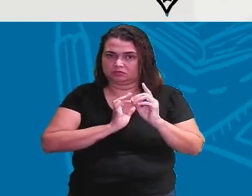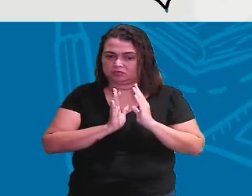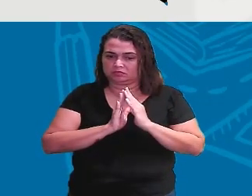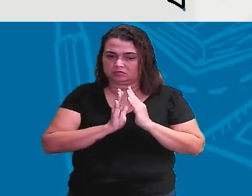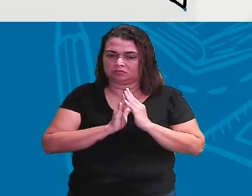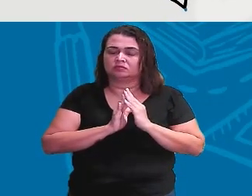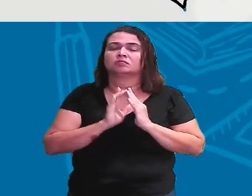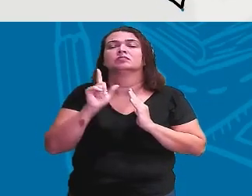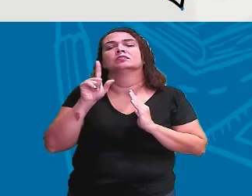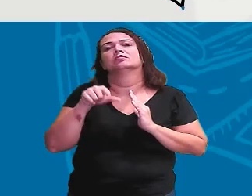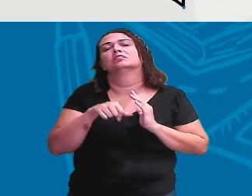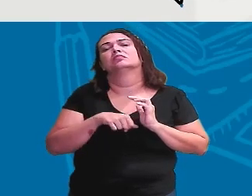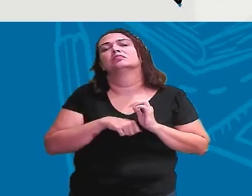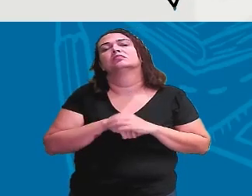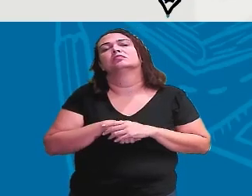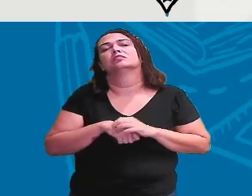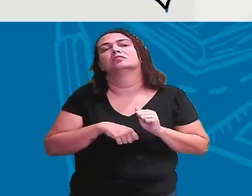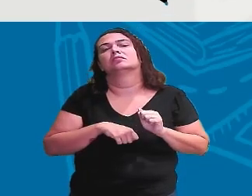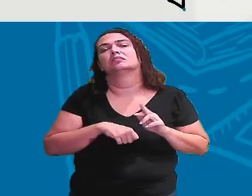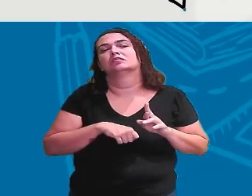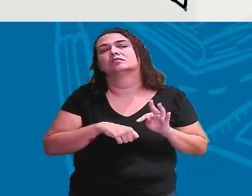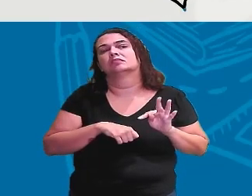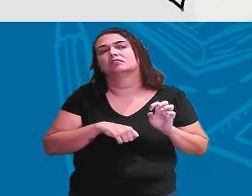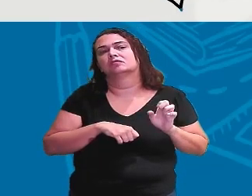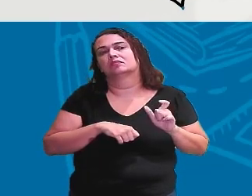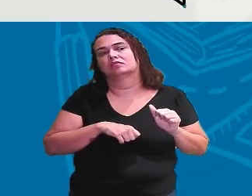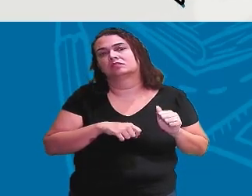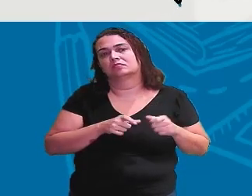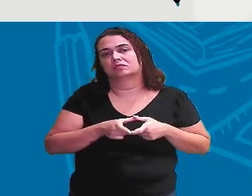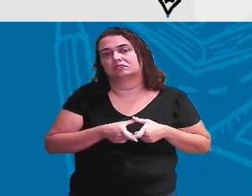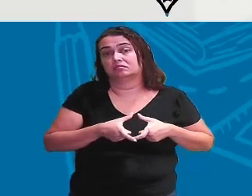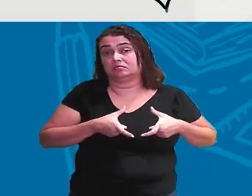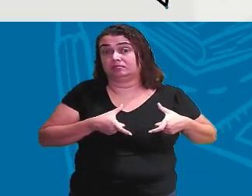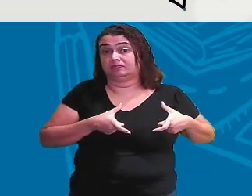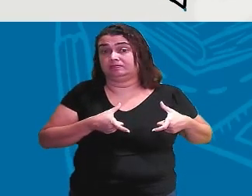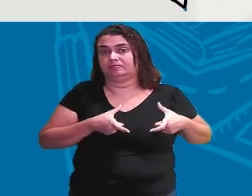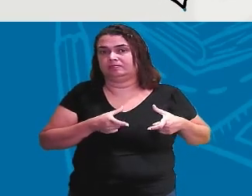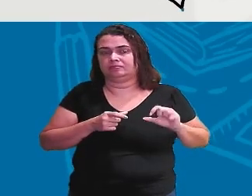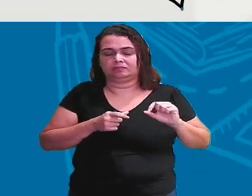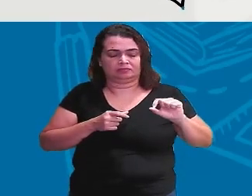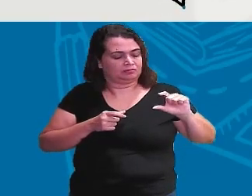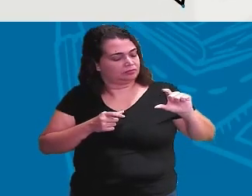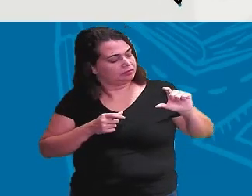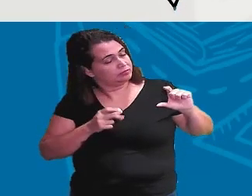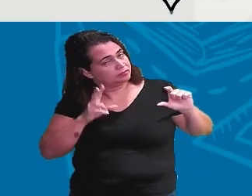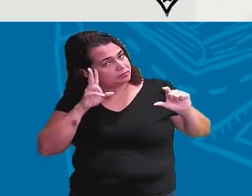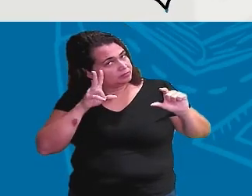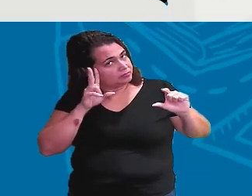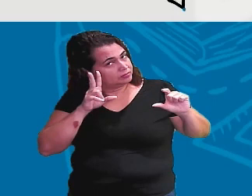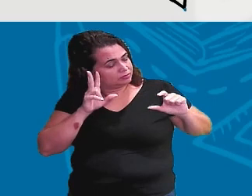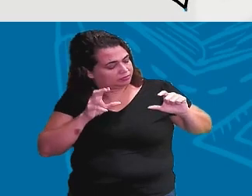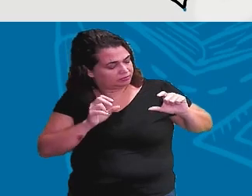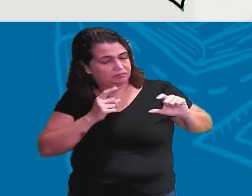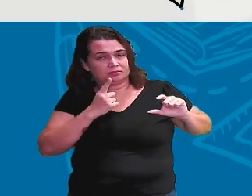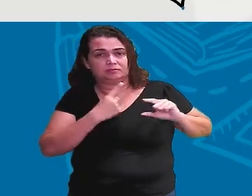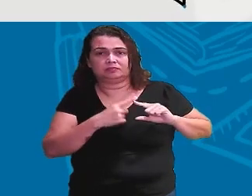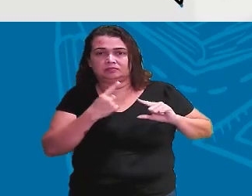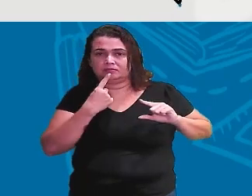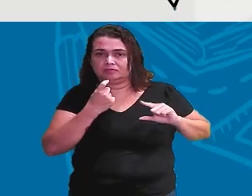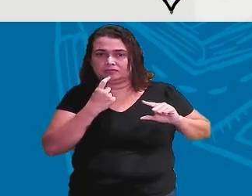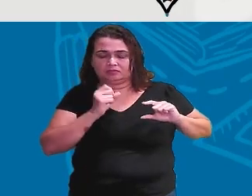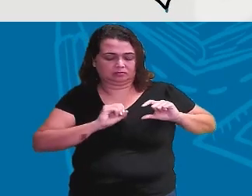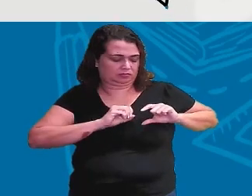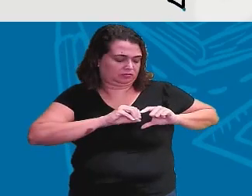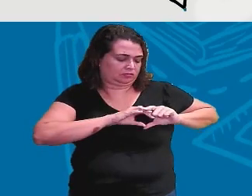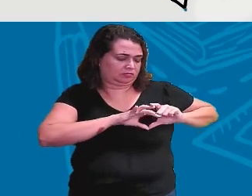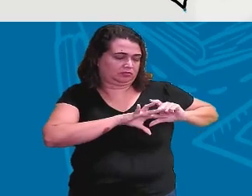são as artérias, tá certo? São aqueles vasos que possuem um maior calibre, a maior espessura da parede, tá certo? Então eles possuem